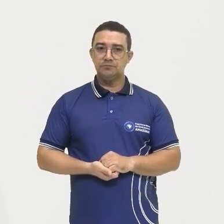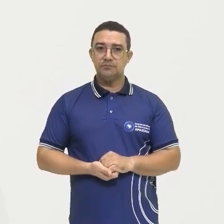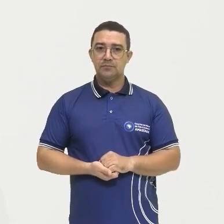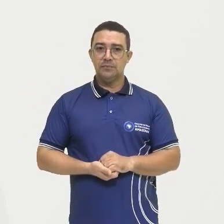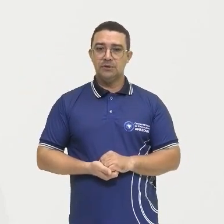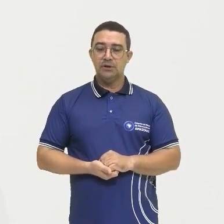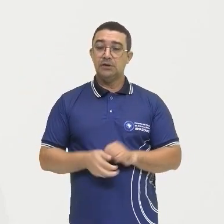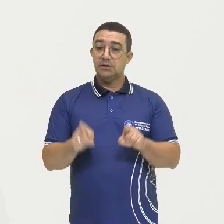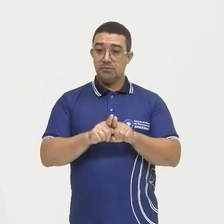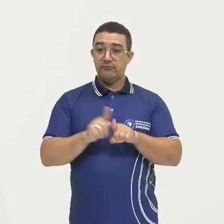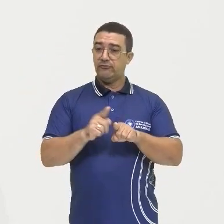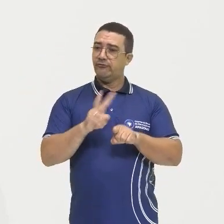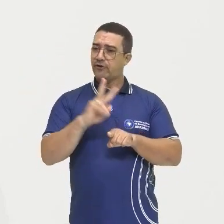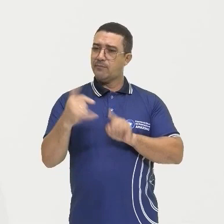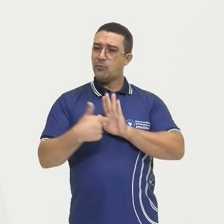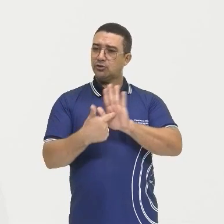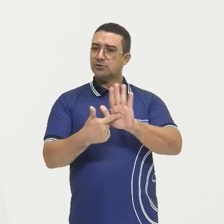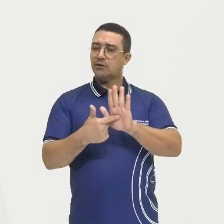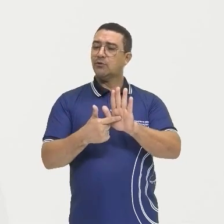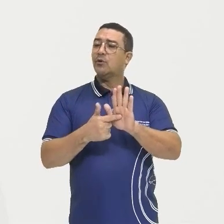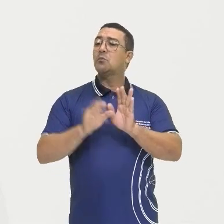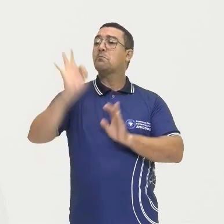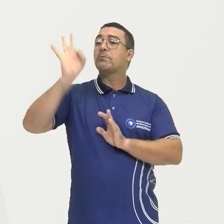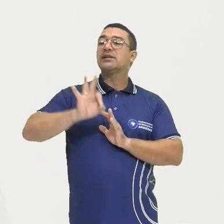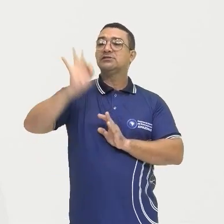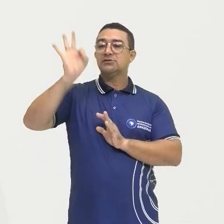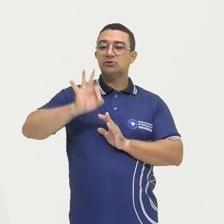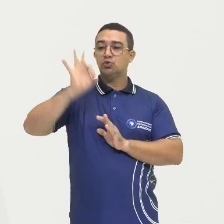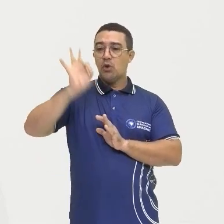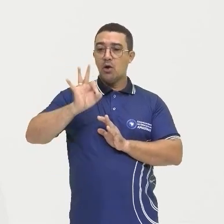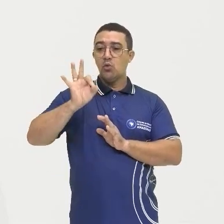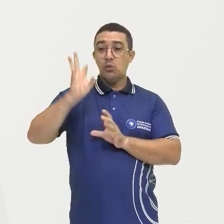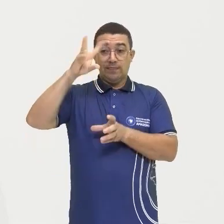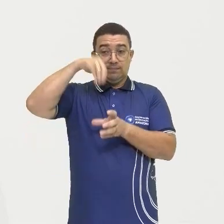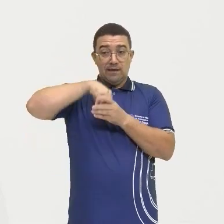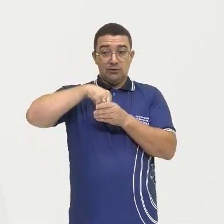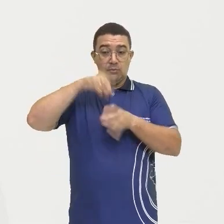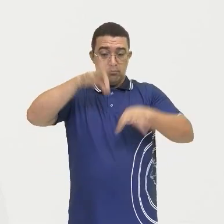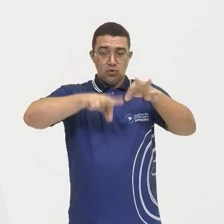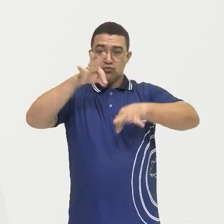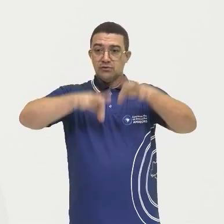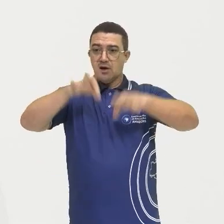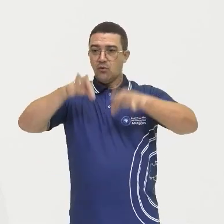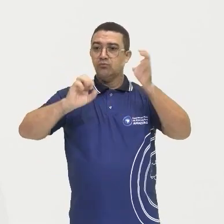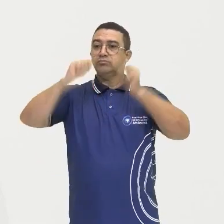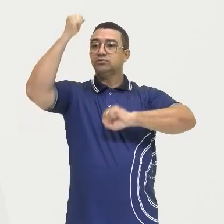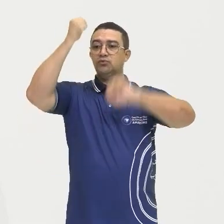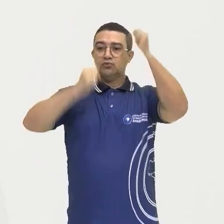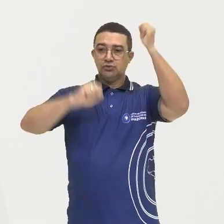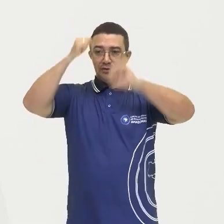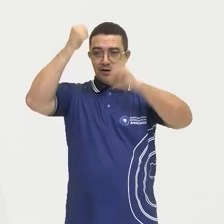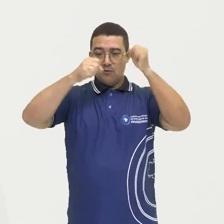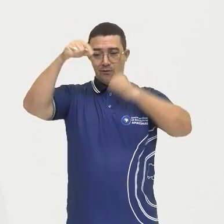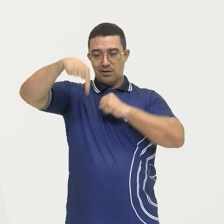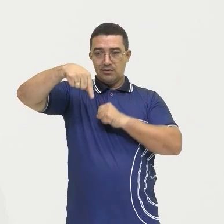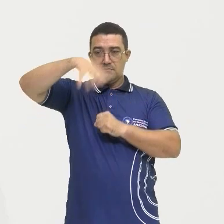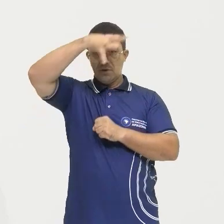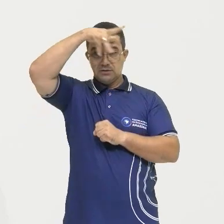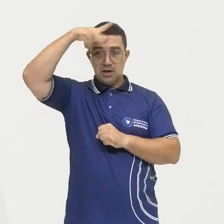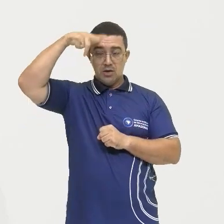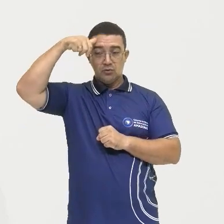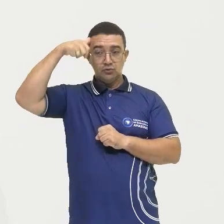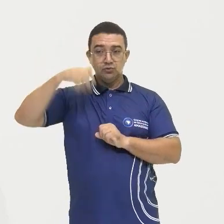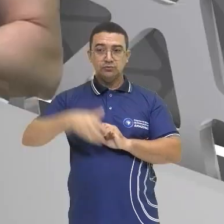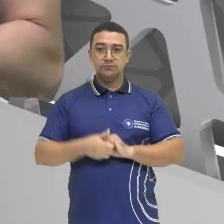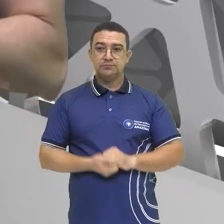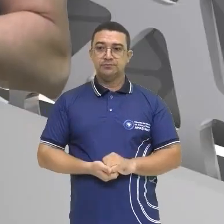o percentual, a participação desse setor dentro da produção industrial realizada aqui no Polo de Manaus. Vamos